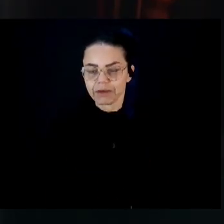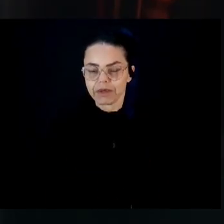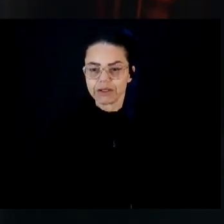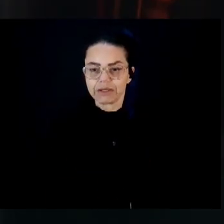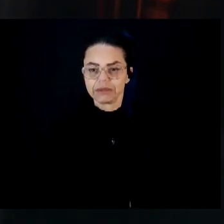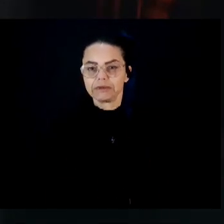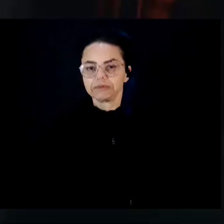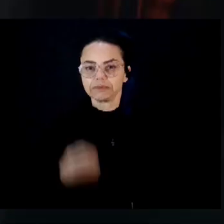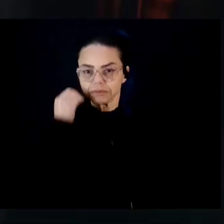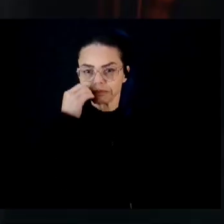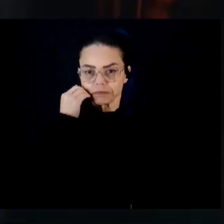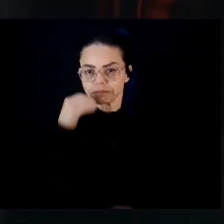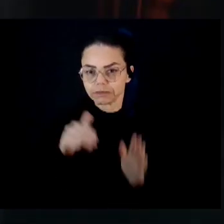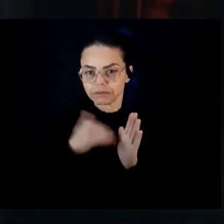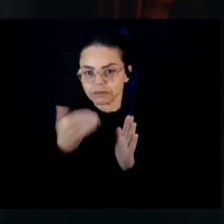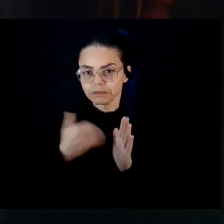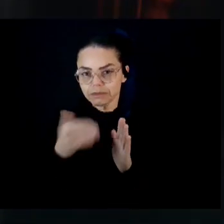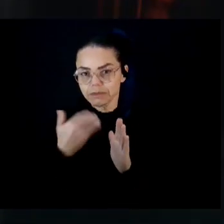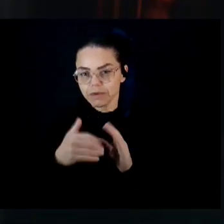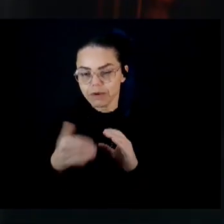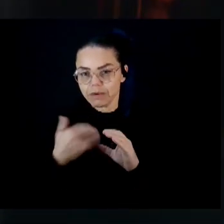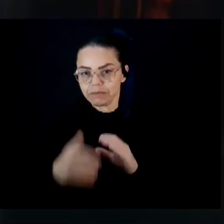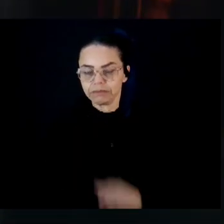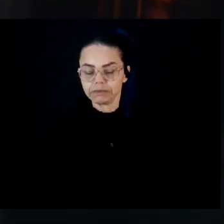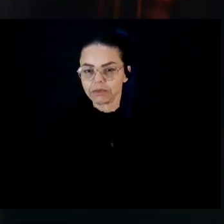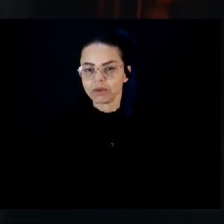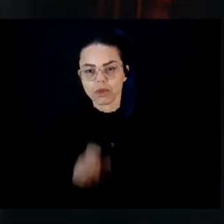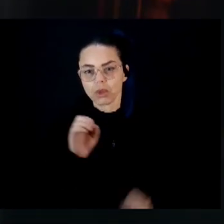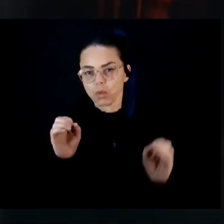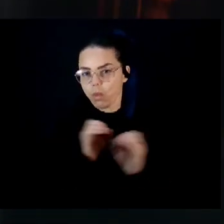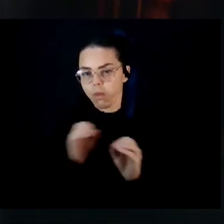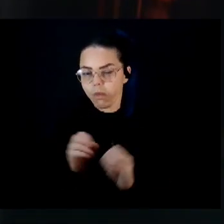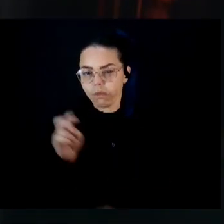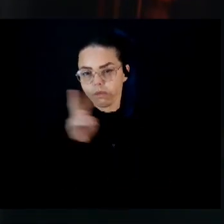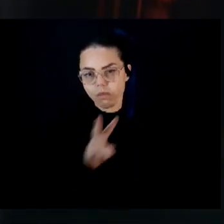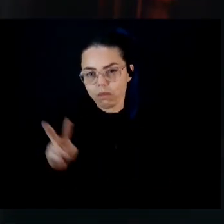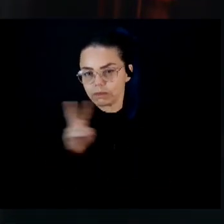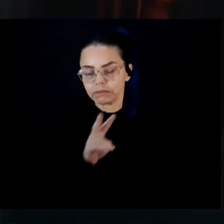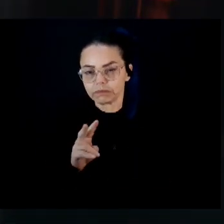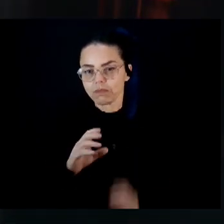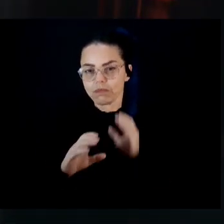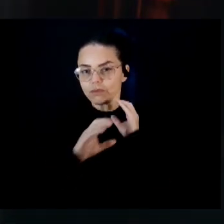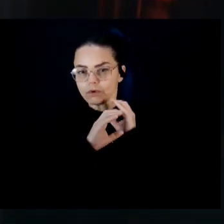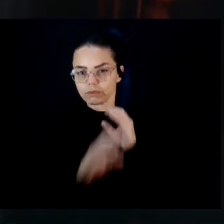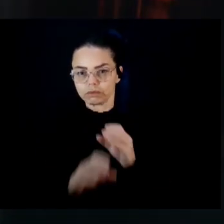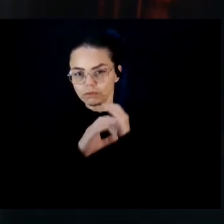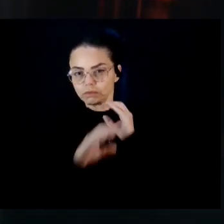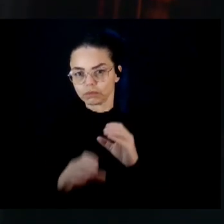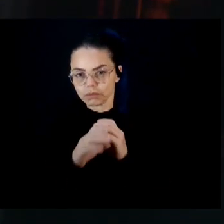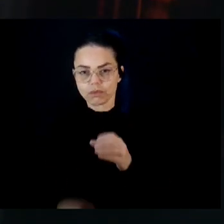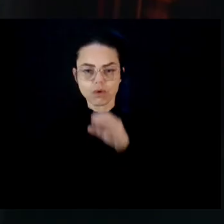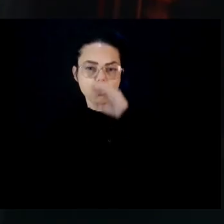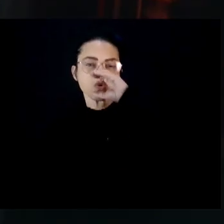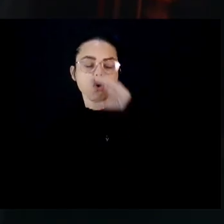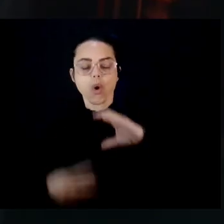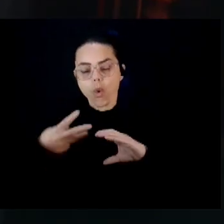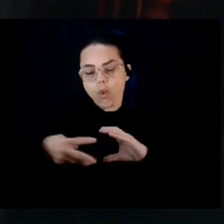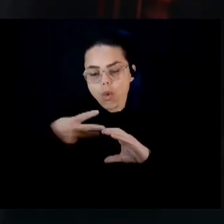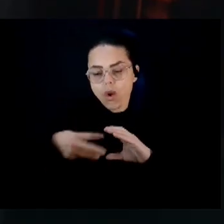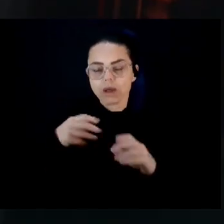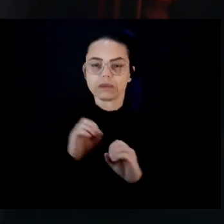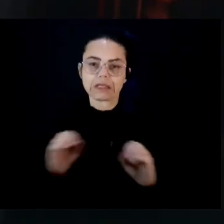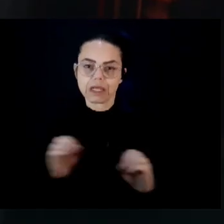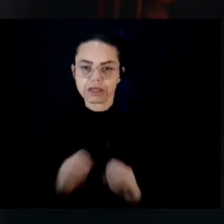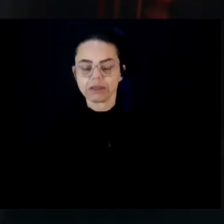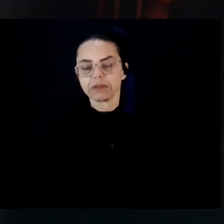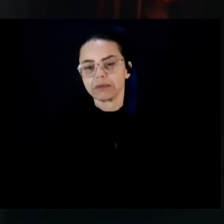E não estamos demonizando nem as vitaminas, nem os suplementos. Estão aí e são ótimos, mas a gente precisa mediar